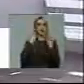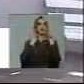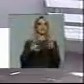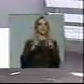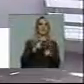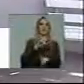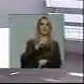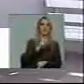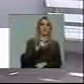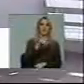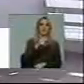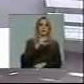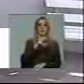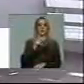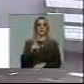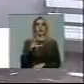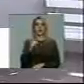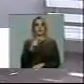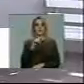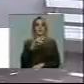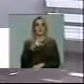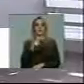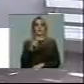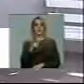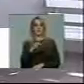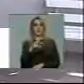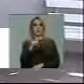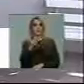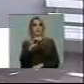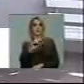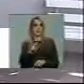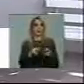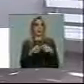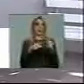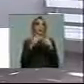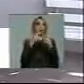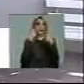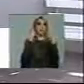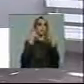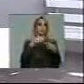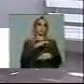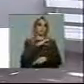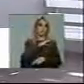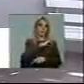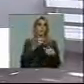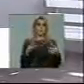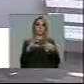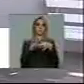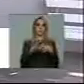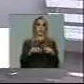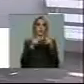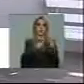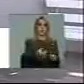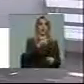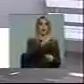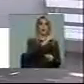Litoral e a Via Expresso, que foram construídas numa parceria pública-privada, que entregaram 500